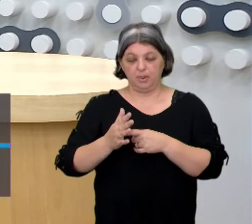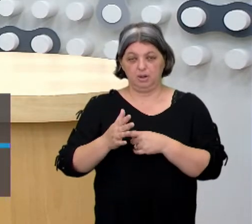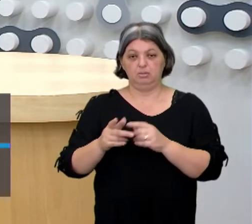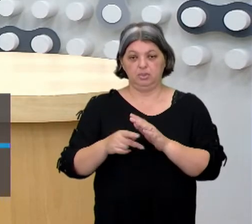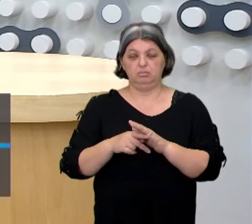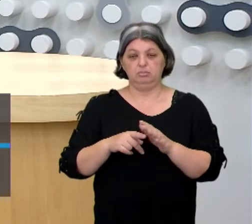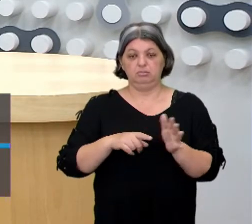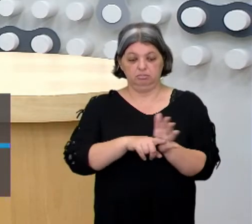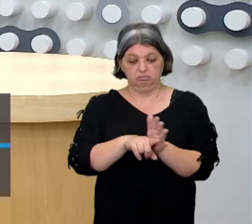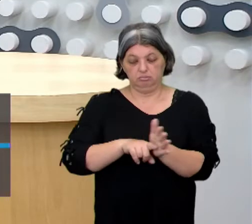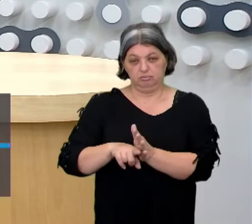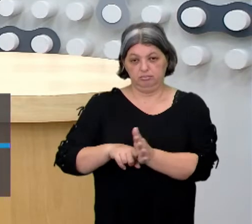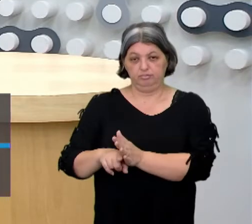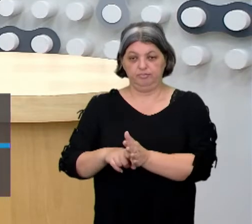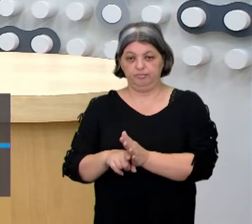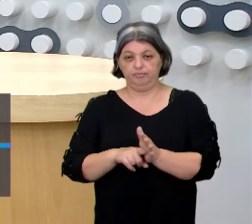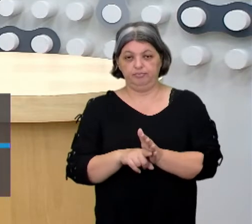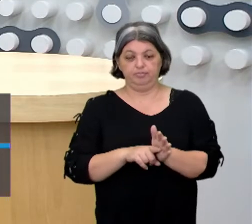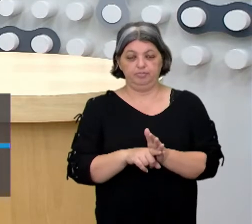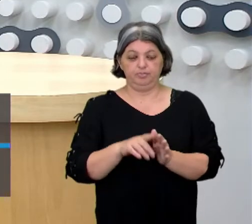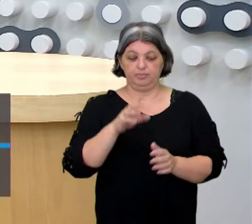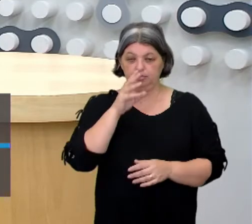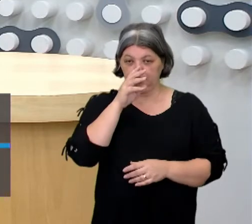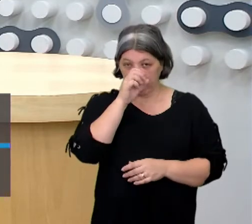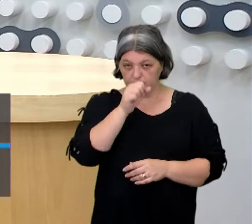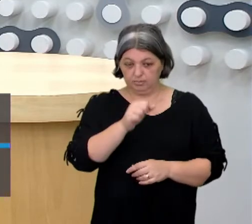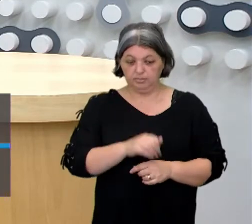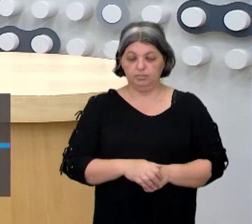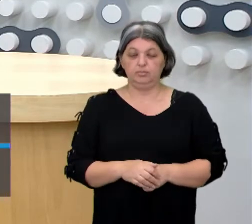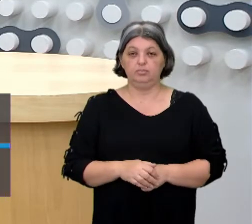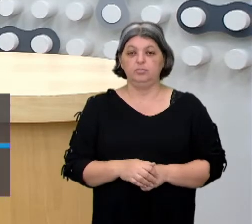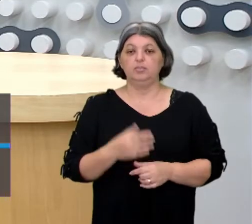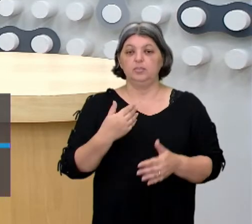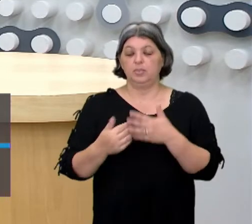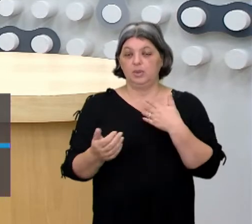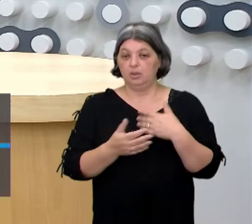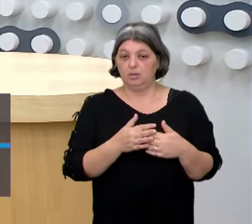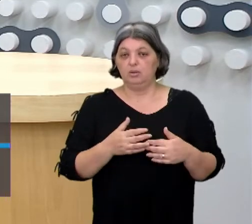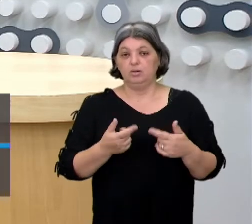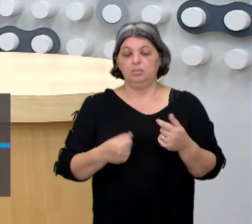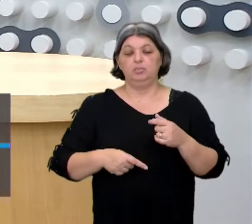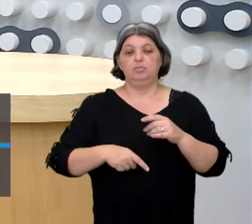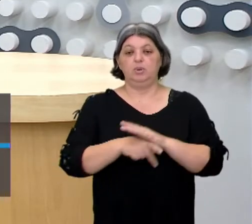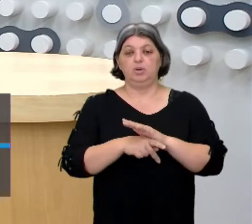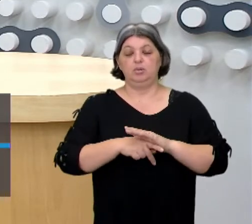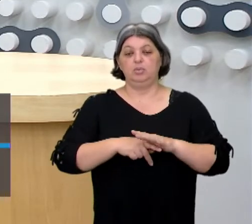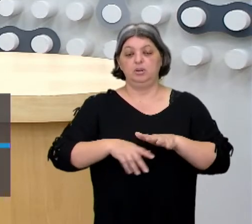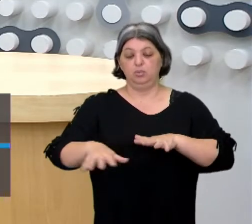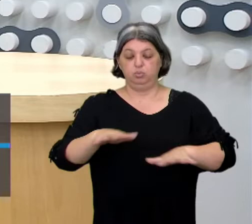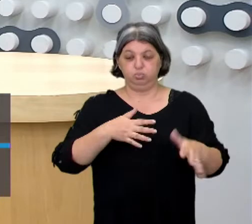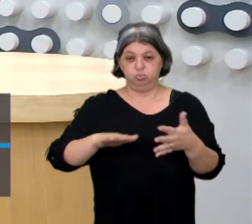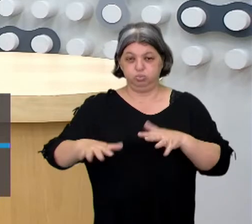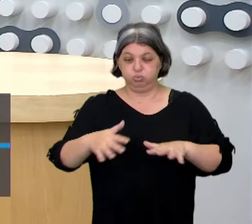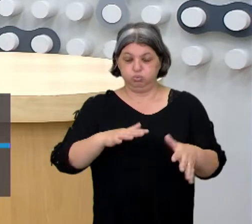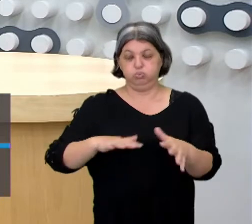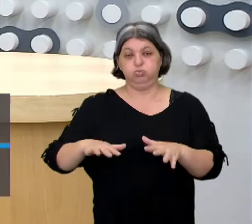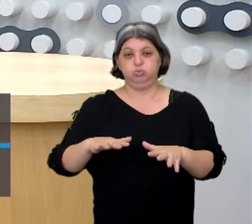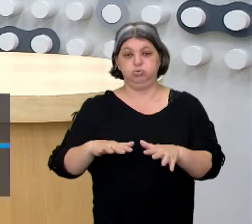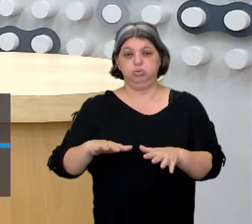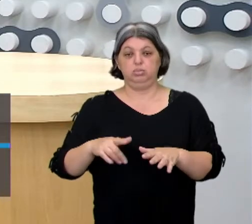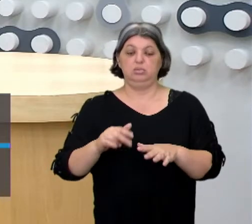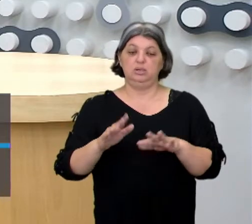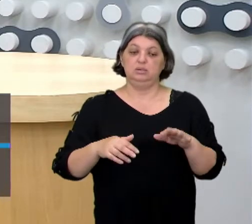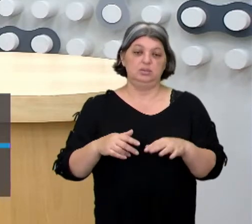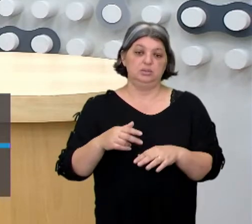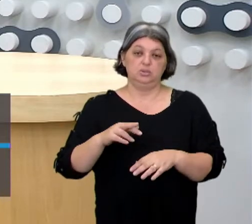aí, né, a intensidade, né, de qualquer onda sísmica aí que, logicamente, seja, né, uma anomalia